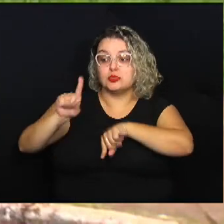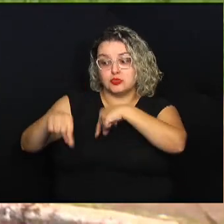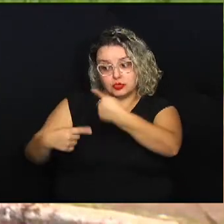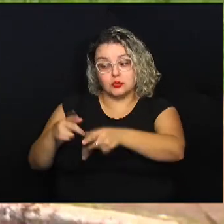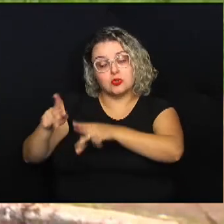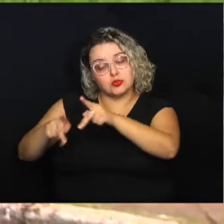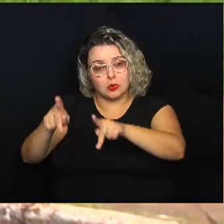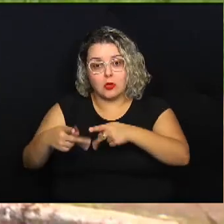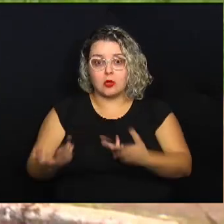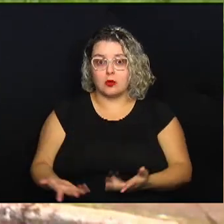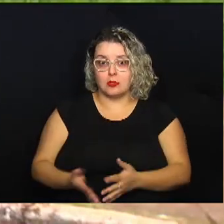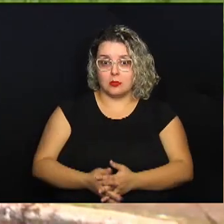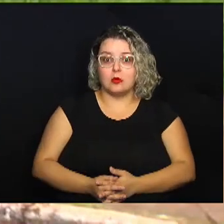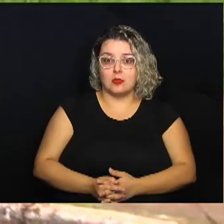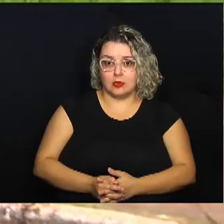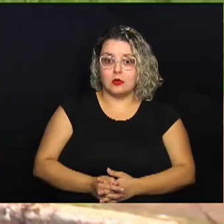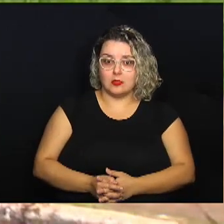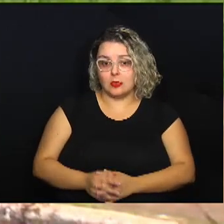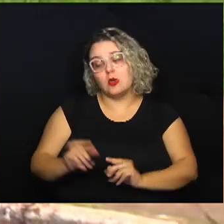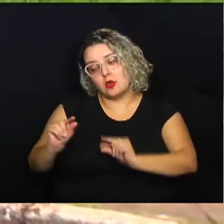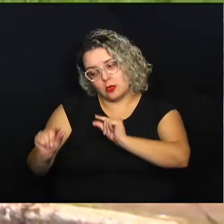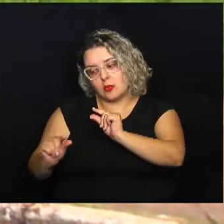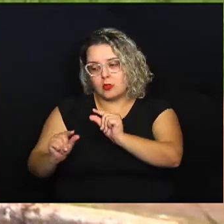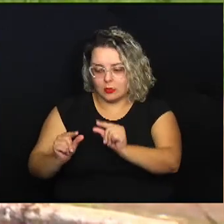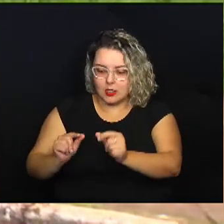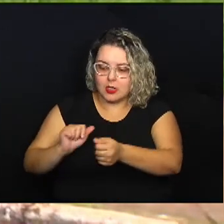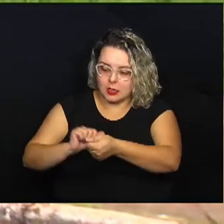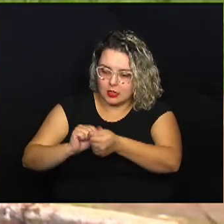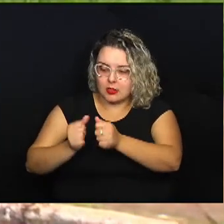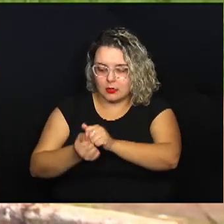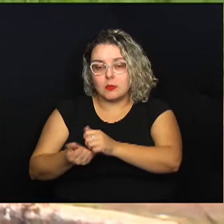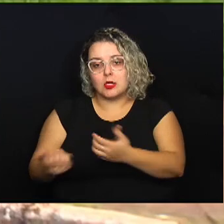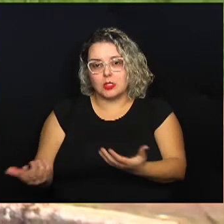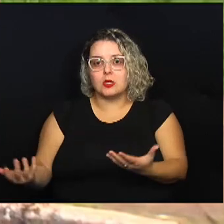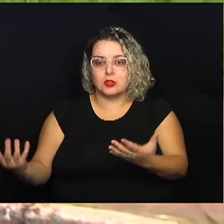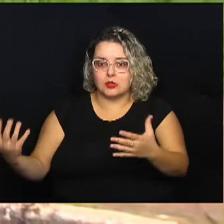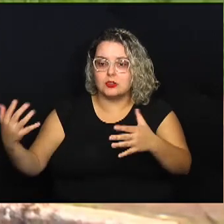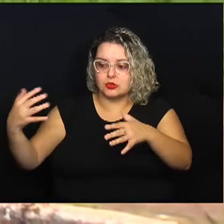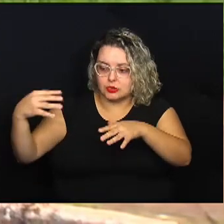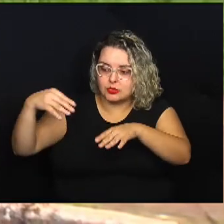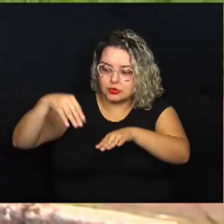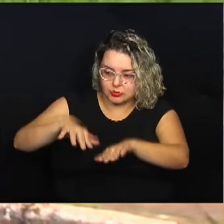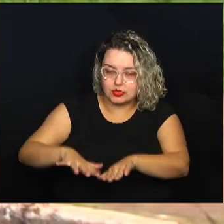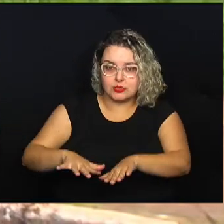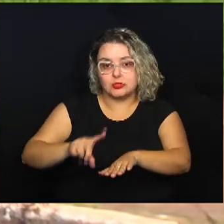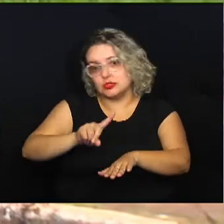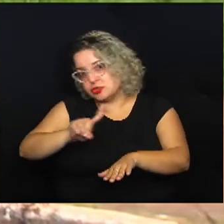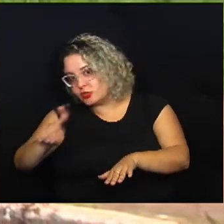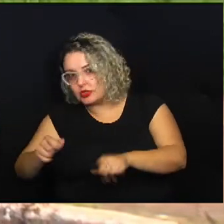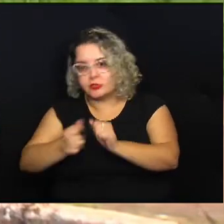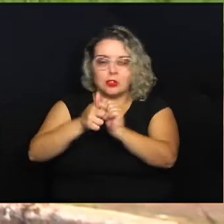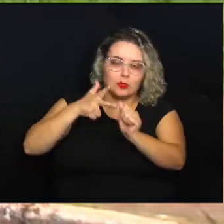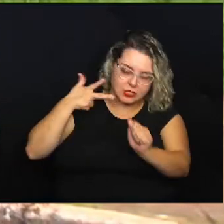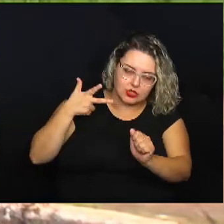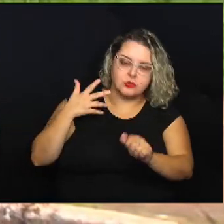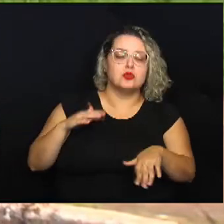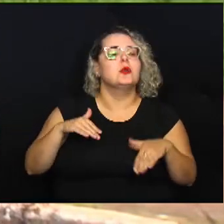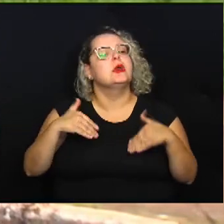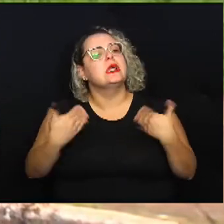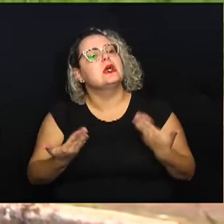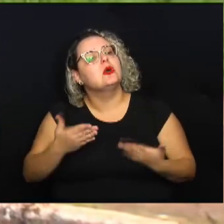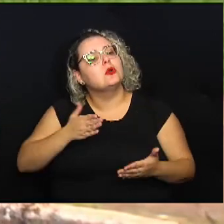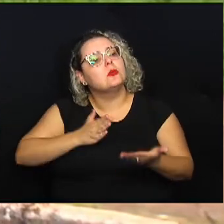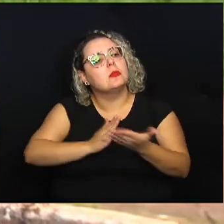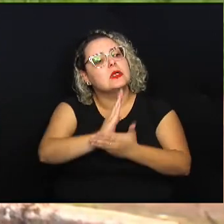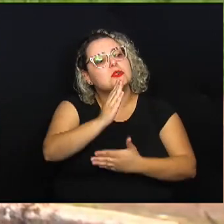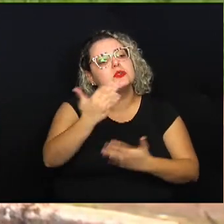Mas aos poucos eu vou me integrando nesse grupo de não indígenas também. Quando você passou no